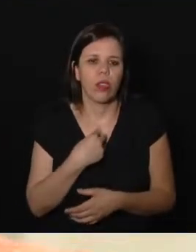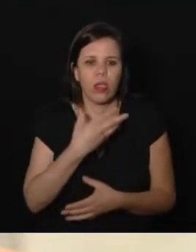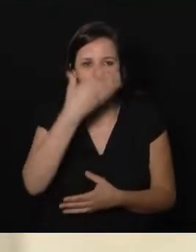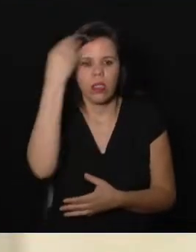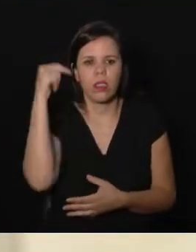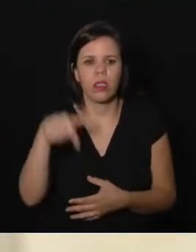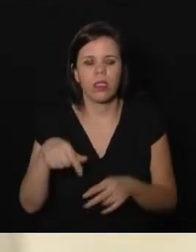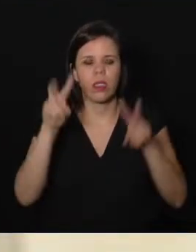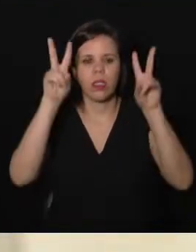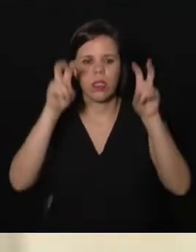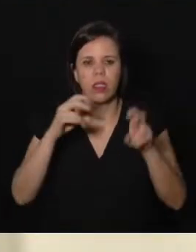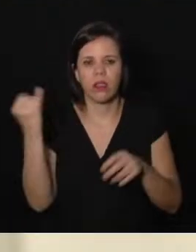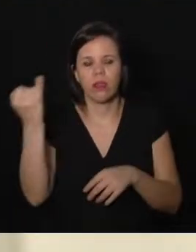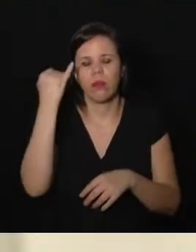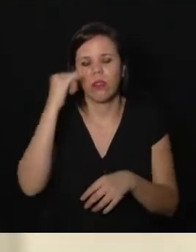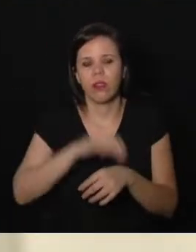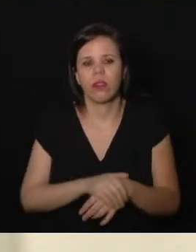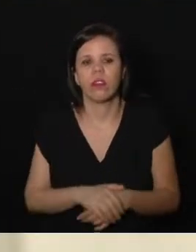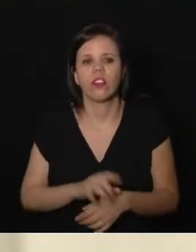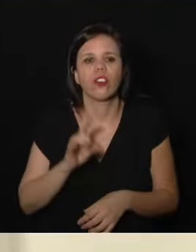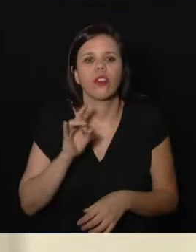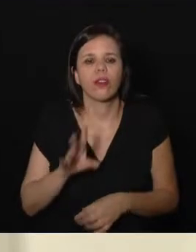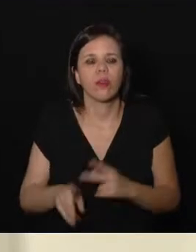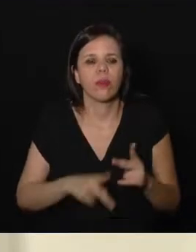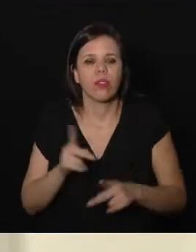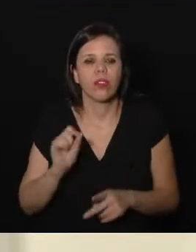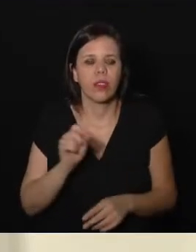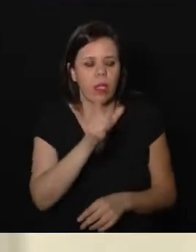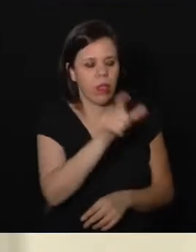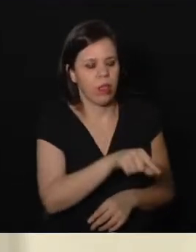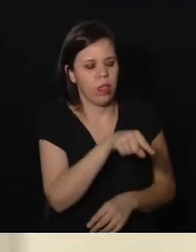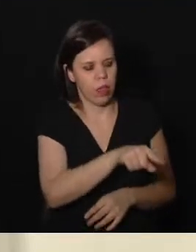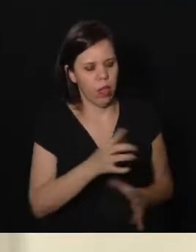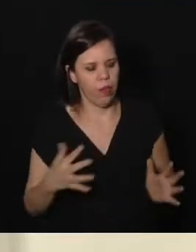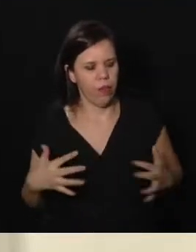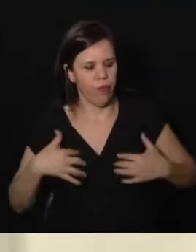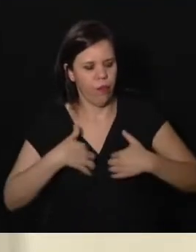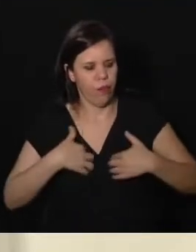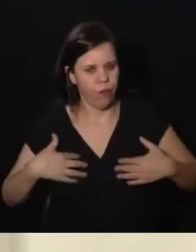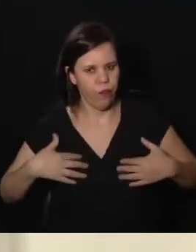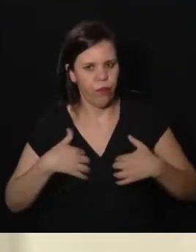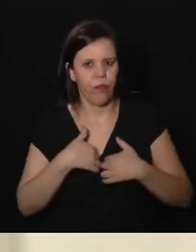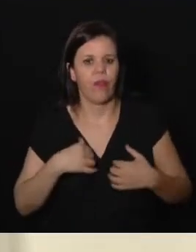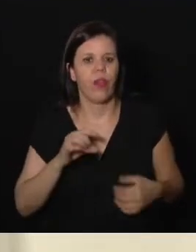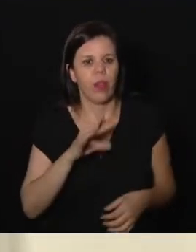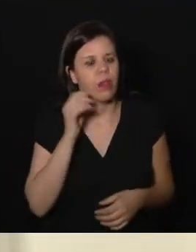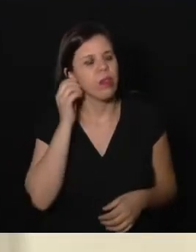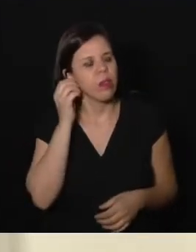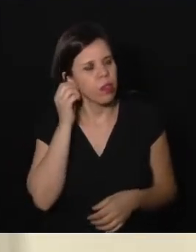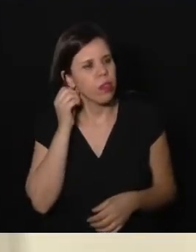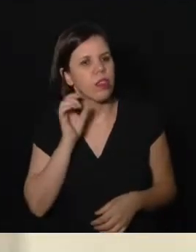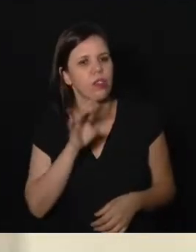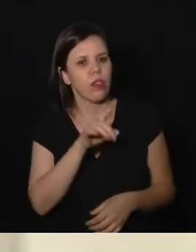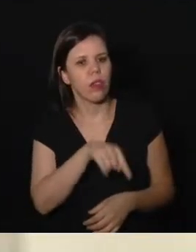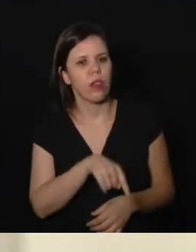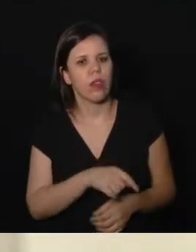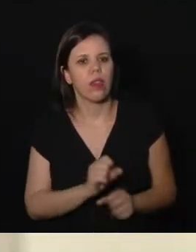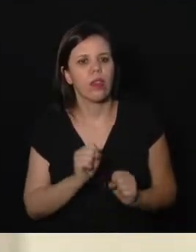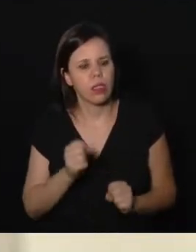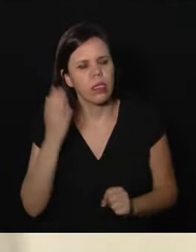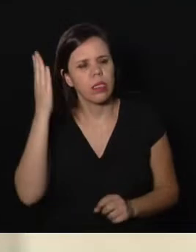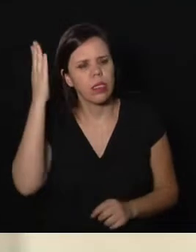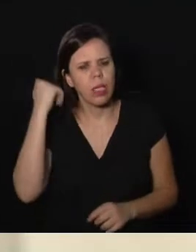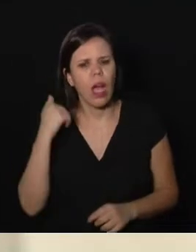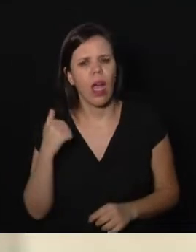desse assunto. Somente quem possui na família alguém com o transtorno do espectro autista sabe